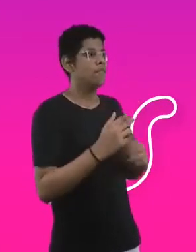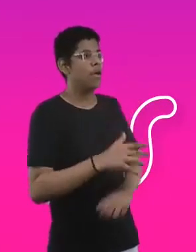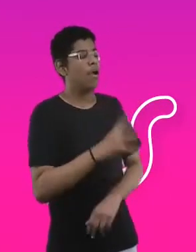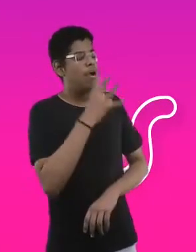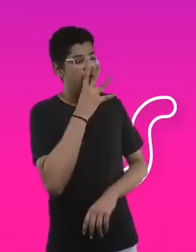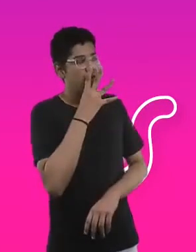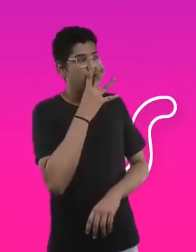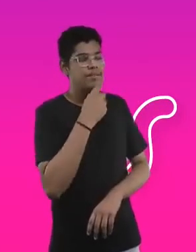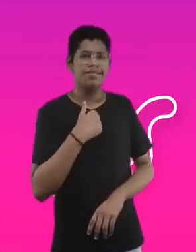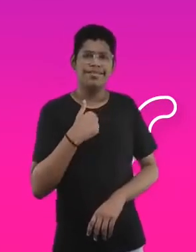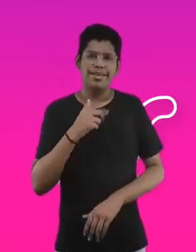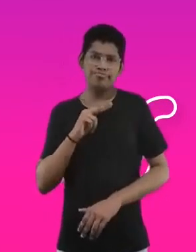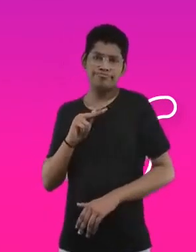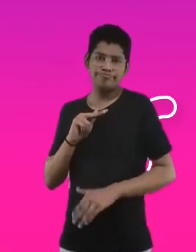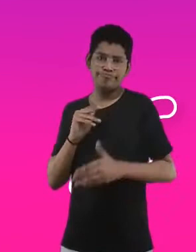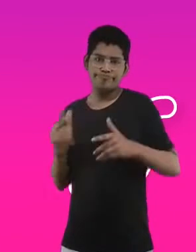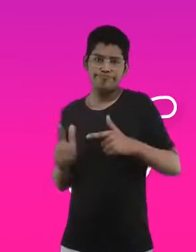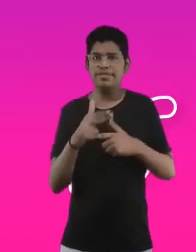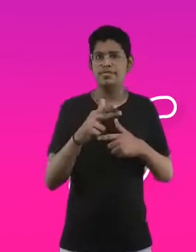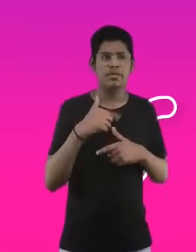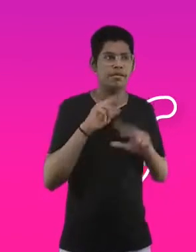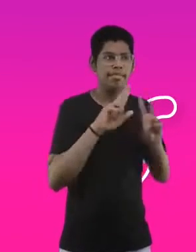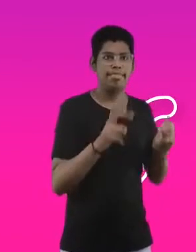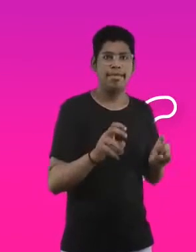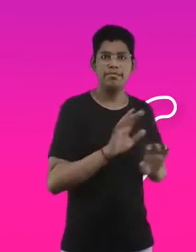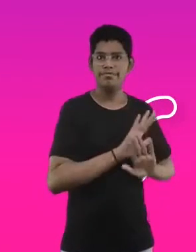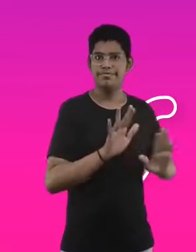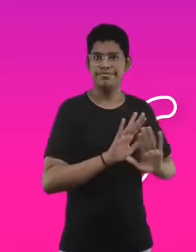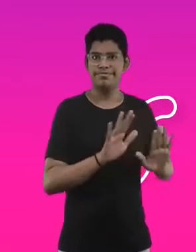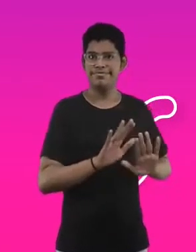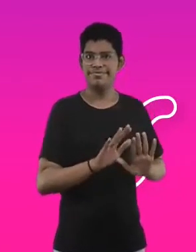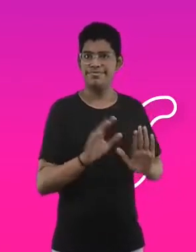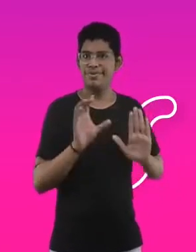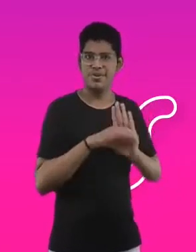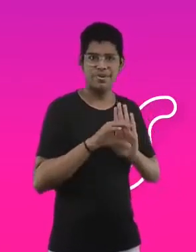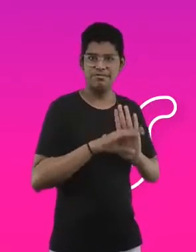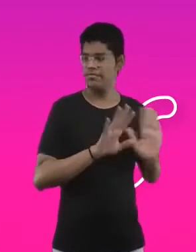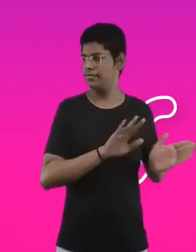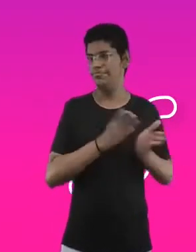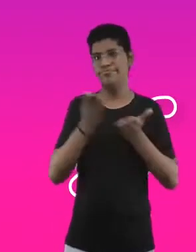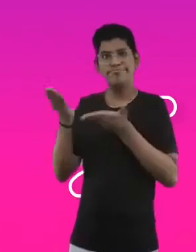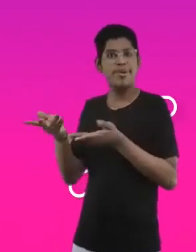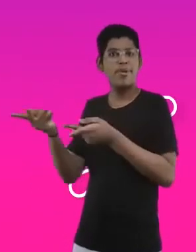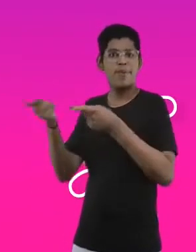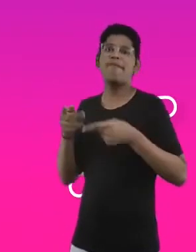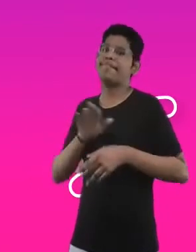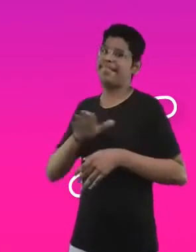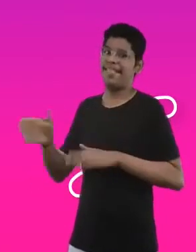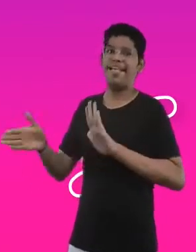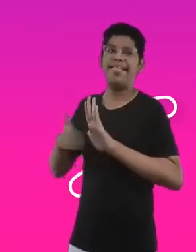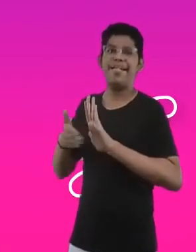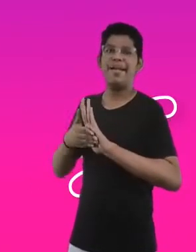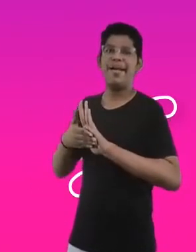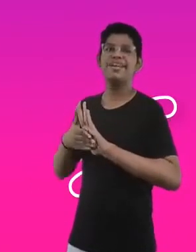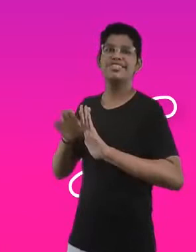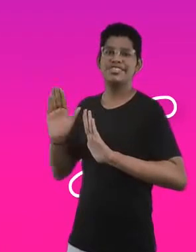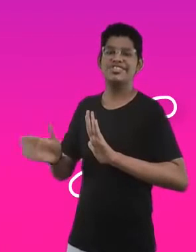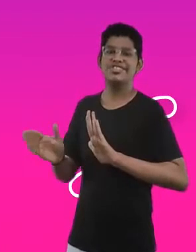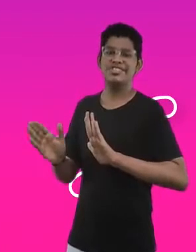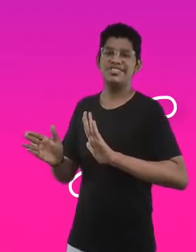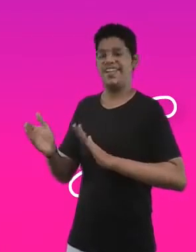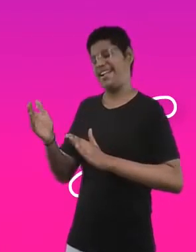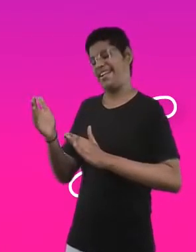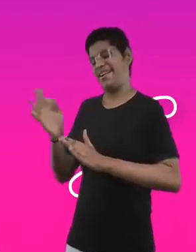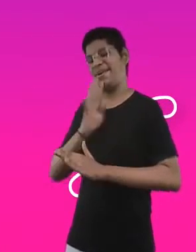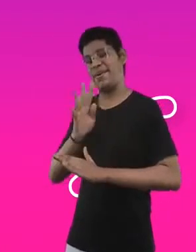a falar um pouco conceitual afrofuturismo, vou deixar para os nossos convidados, mas eu vou ajudar nesse papo aqui. Bom,